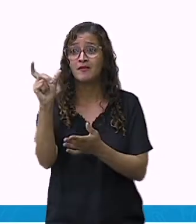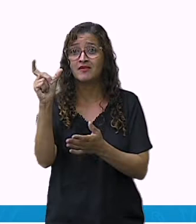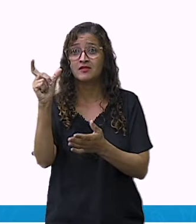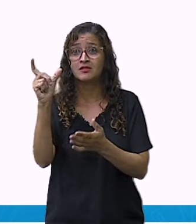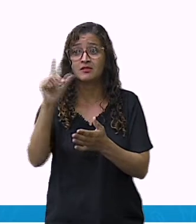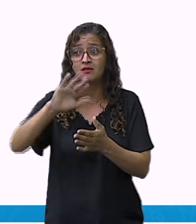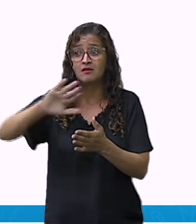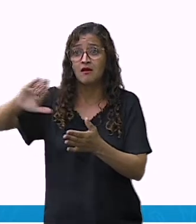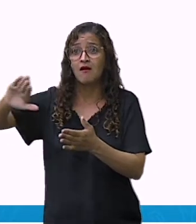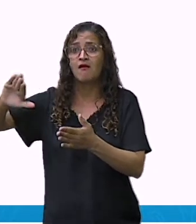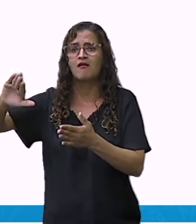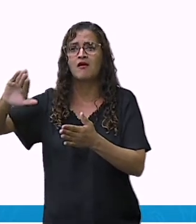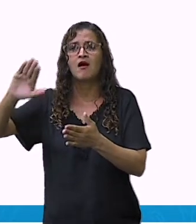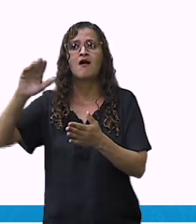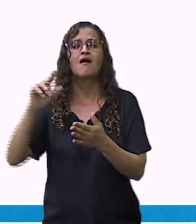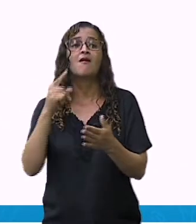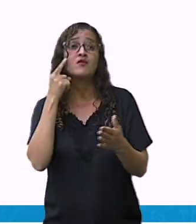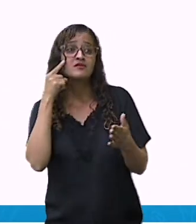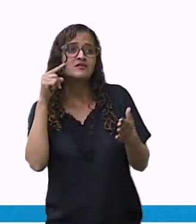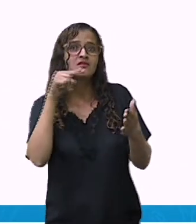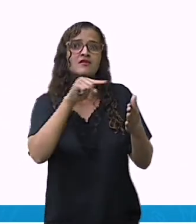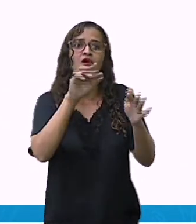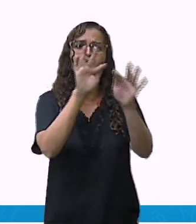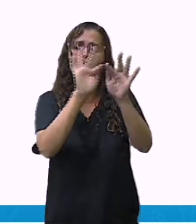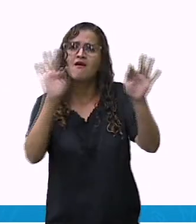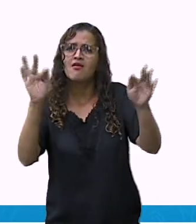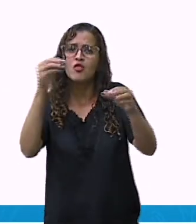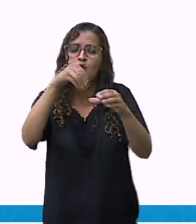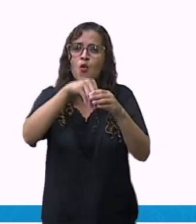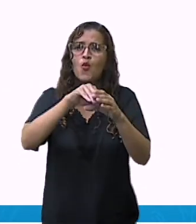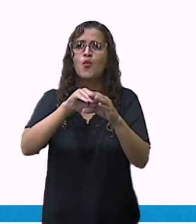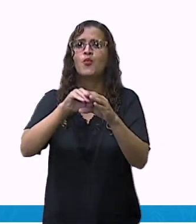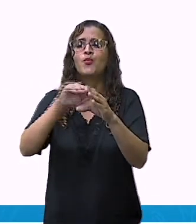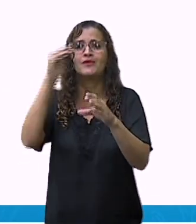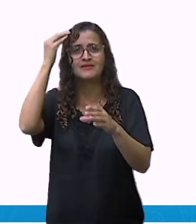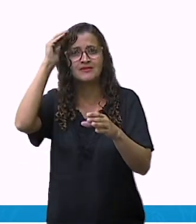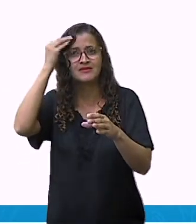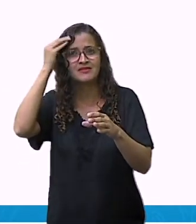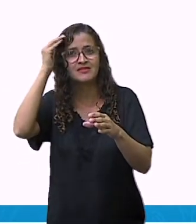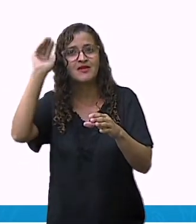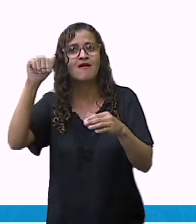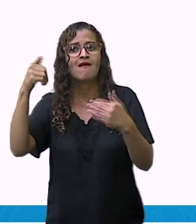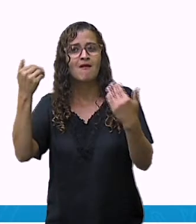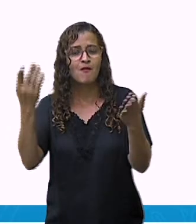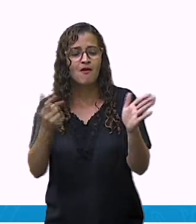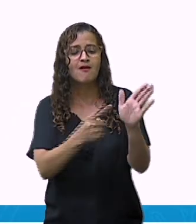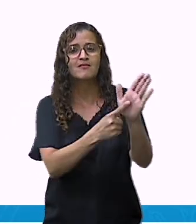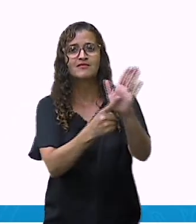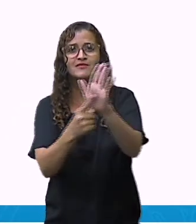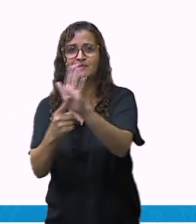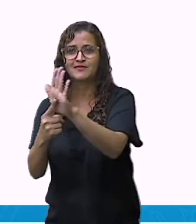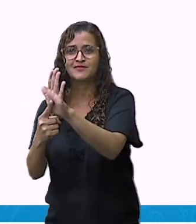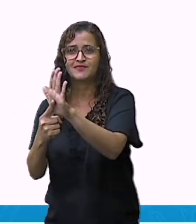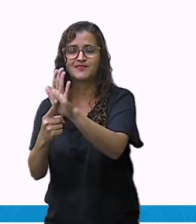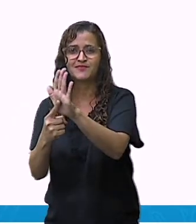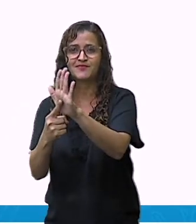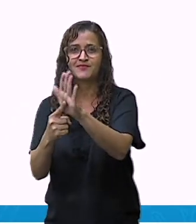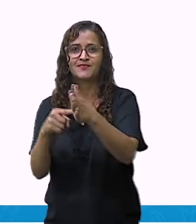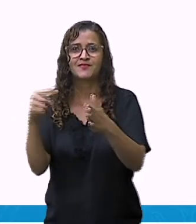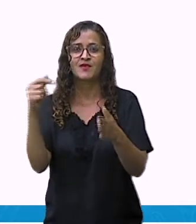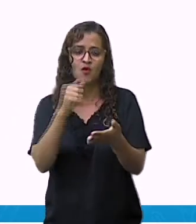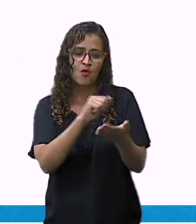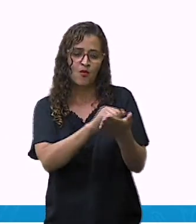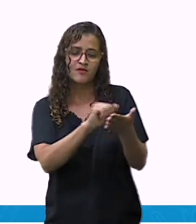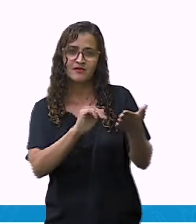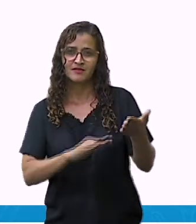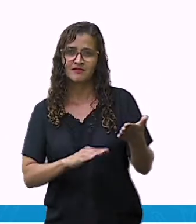solta, então foi fácil saber de qual peça estava sendo falado, como as demais também na